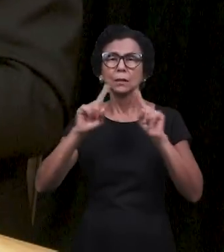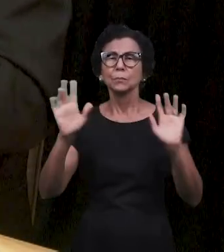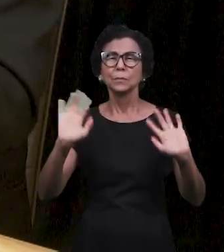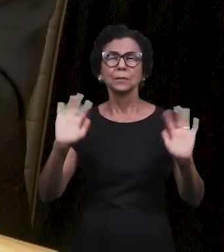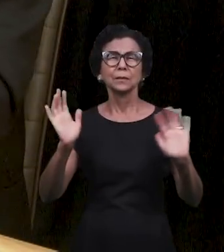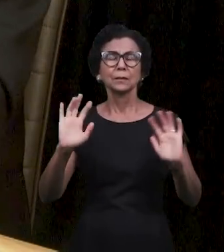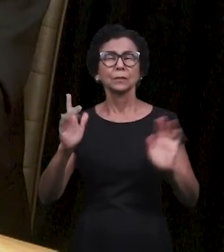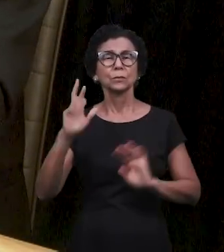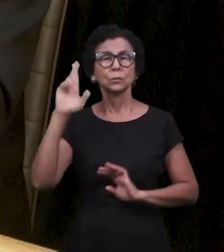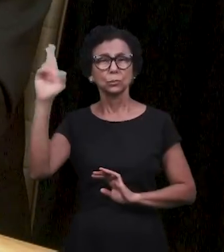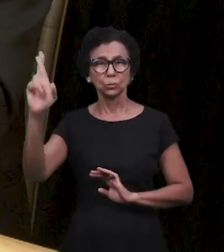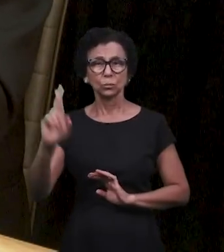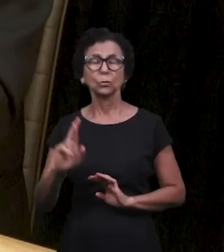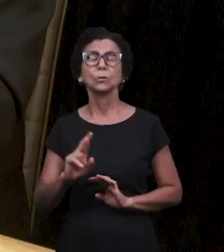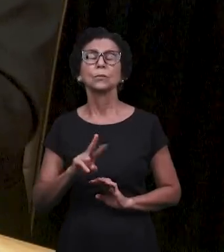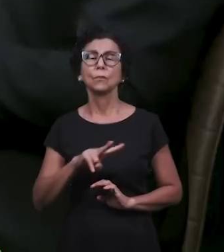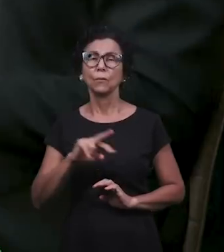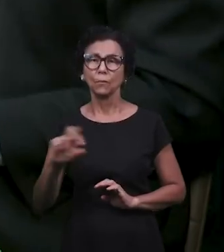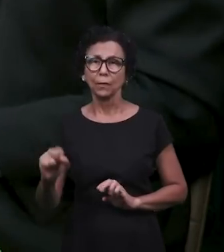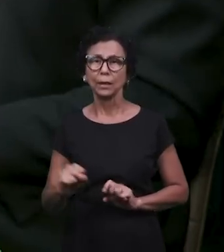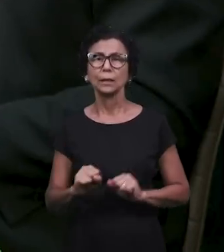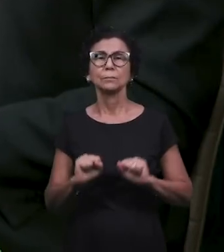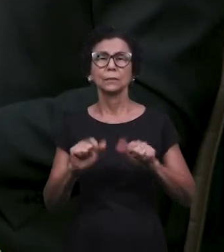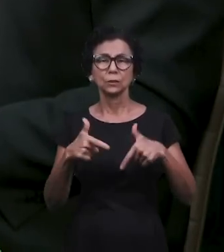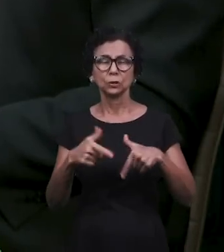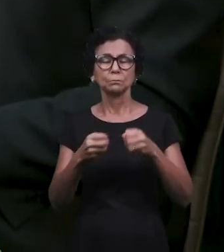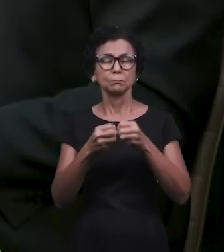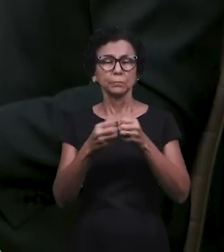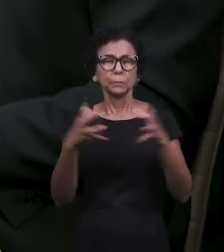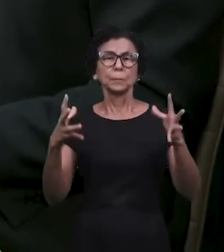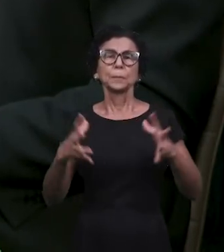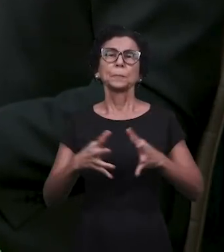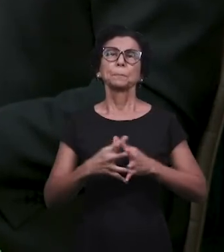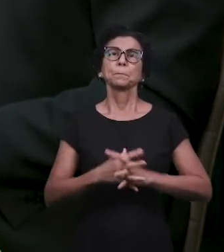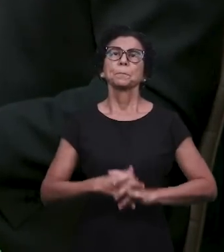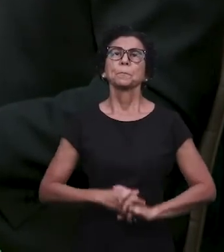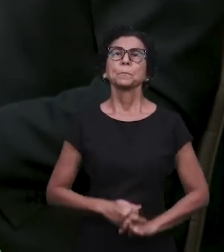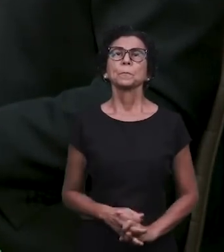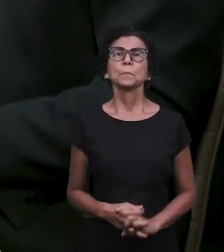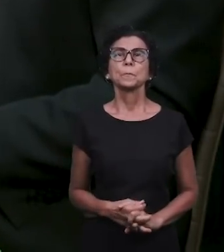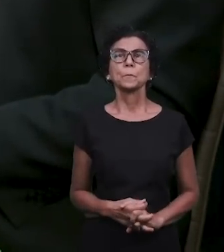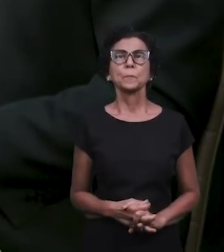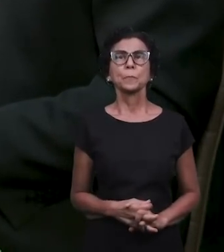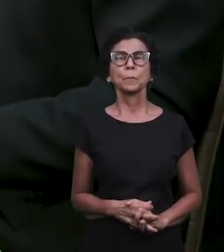vai operar mais um milagre na sua vida. Glória a Deus, que maravilha. A